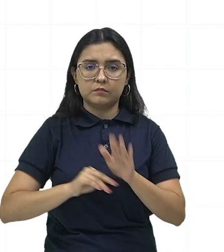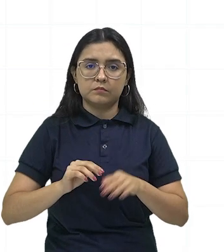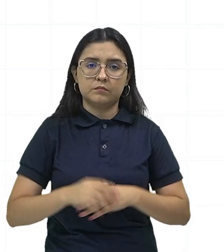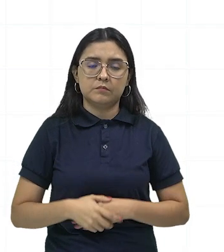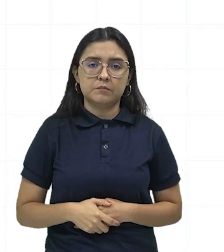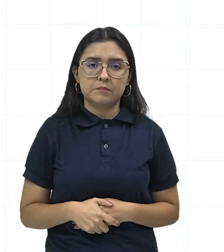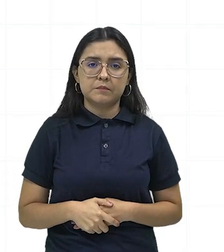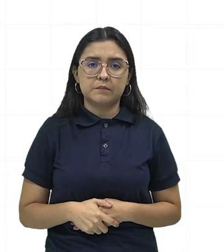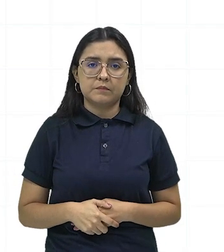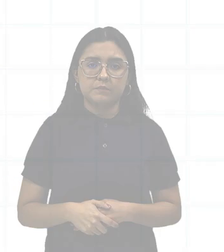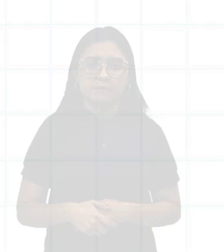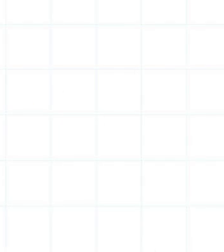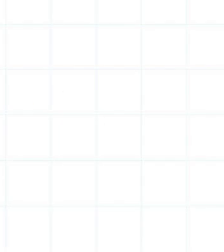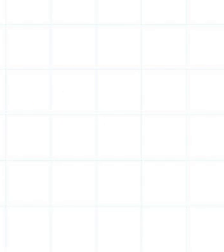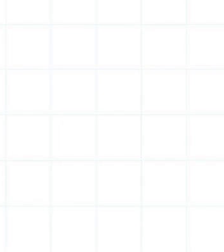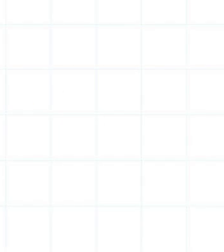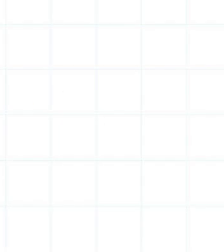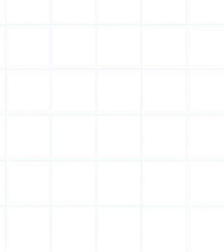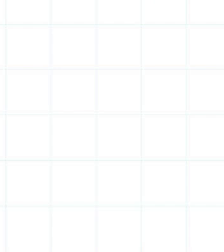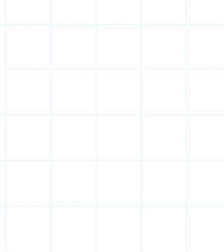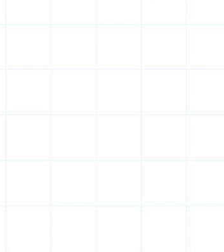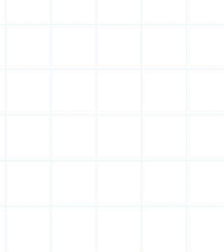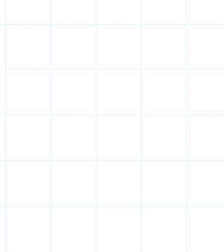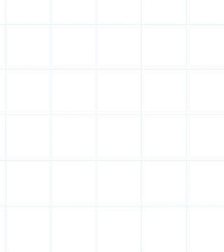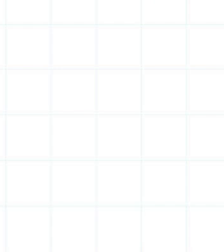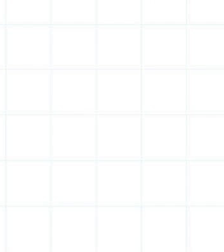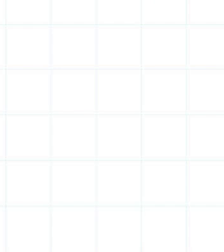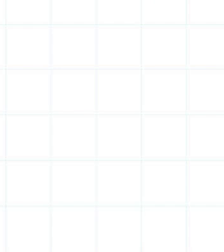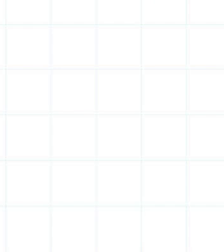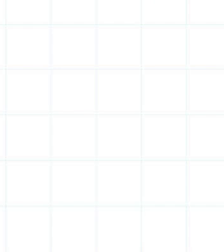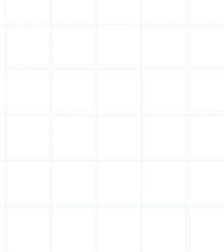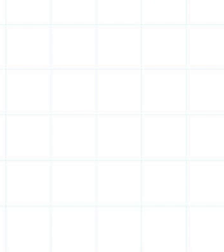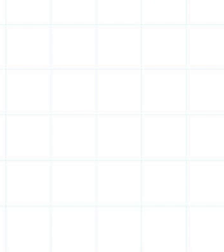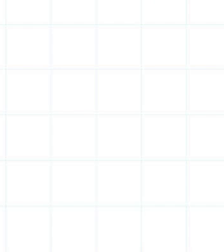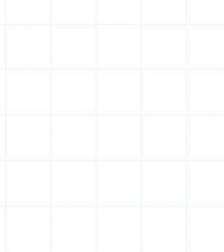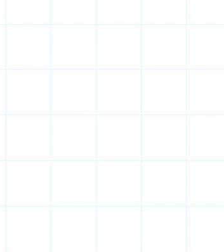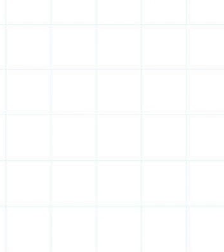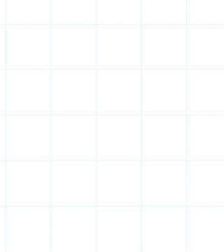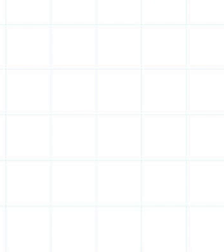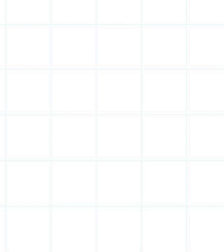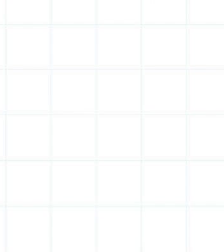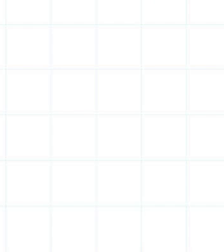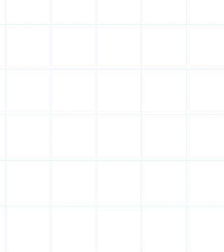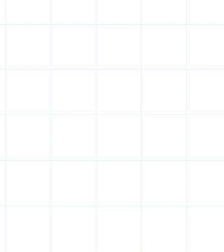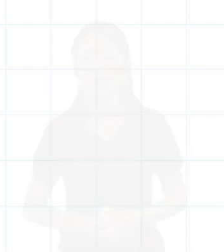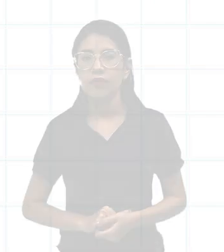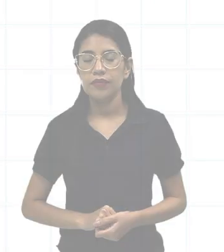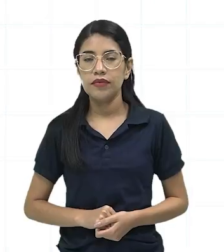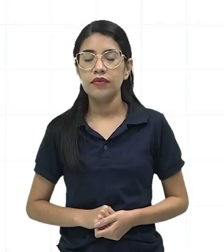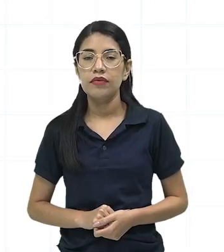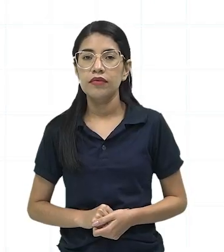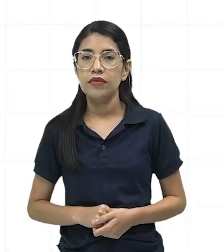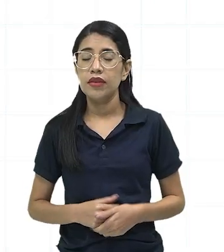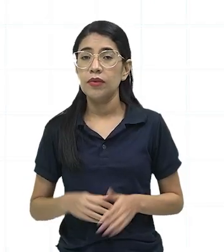de desenvolvimento retirado do nosso texto, né? É aí que entra a parte complicada, que é a ética. A ética é como uma regra que diz o que é certo e o que é